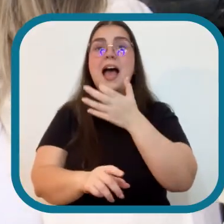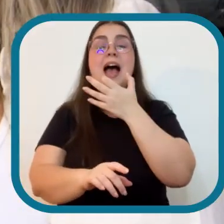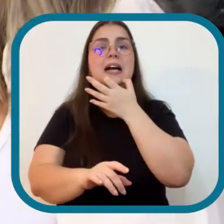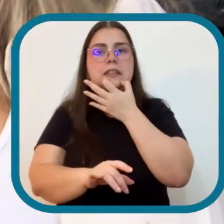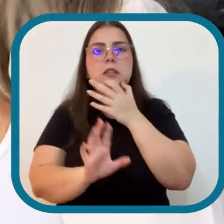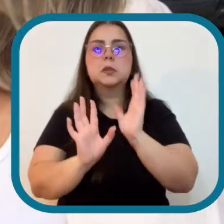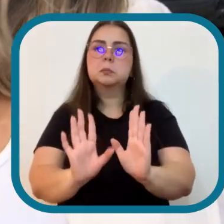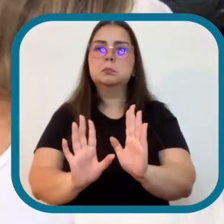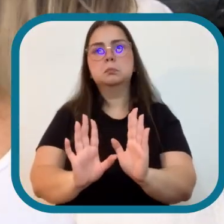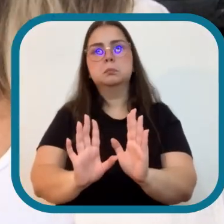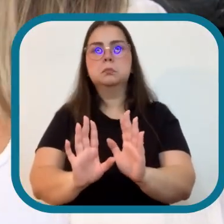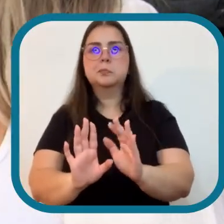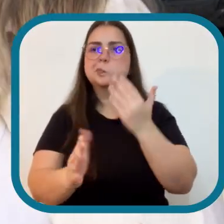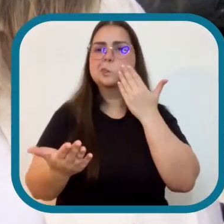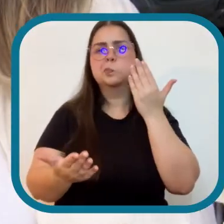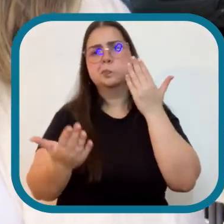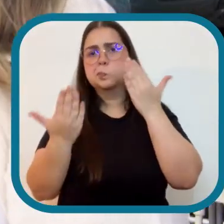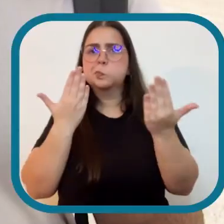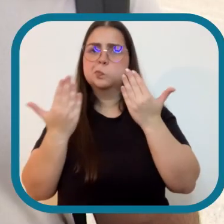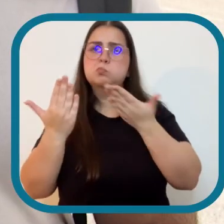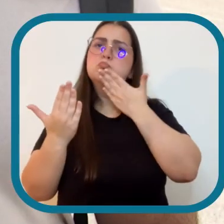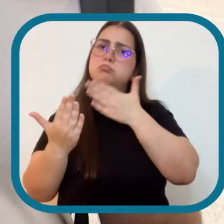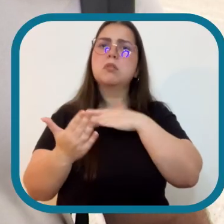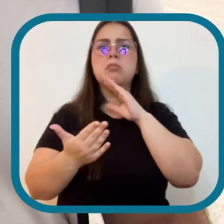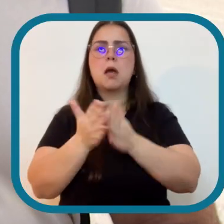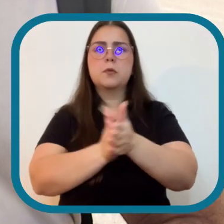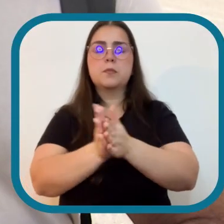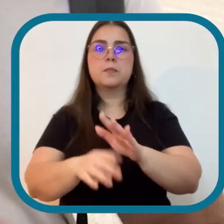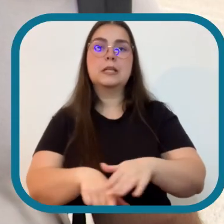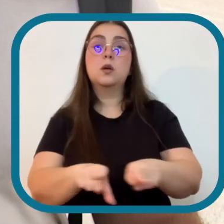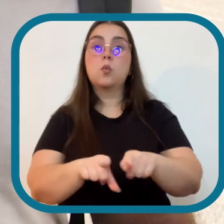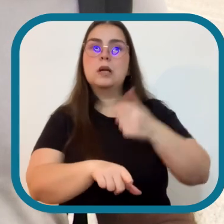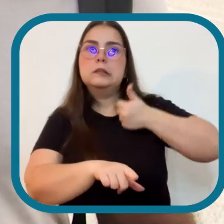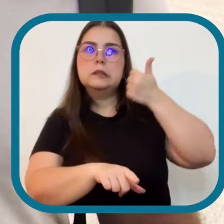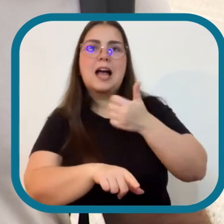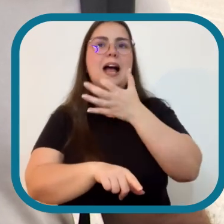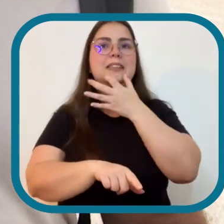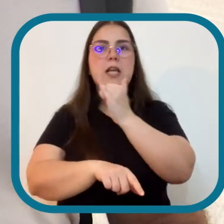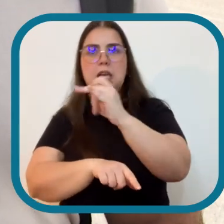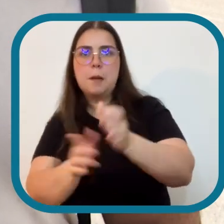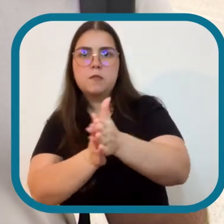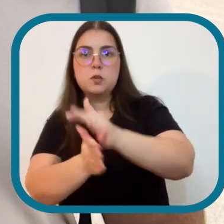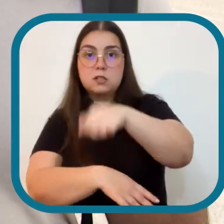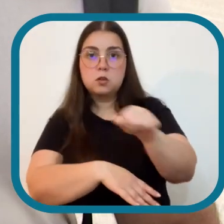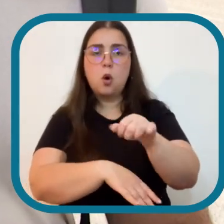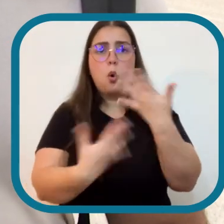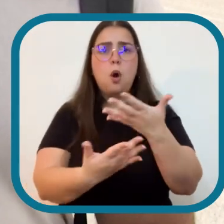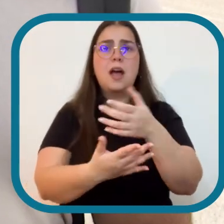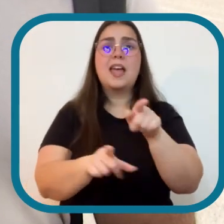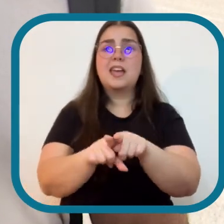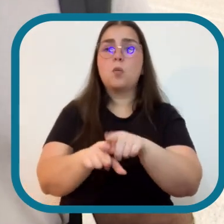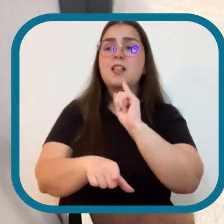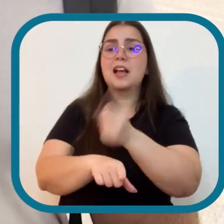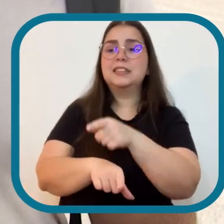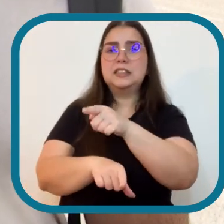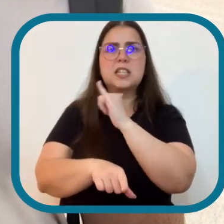com peso e medida talvez possa ser até útil. E o principal não é se usou IA ou não, é se aquilo tem validade, se tem impacto